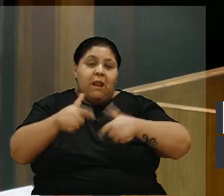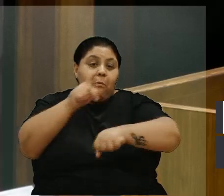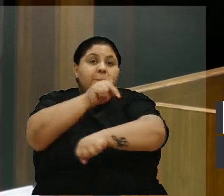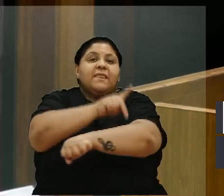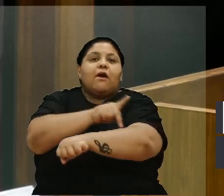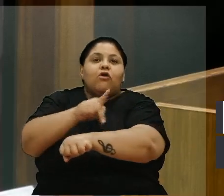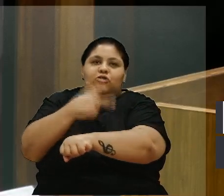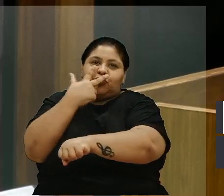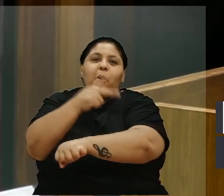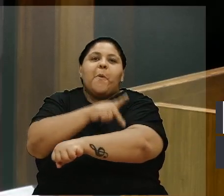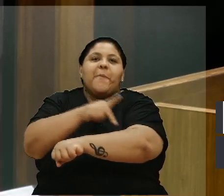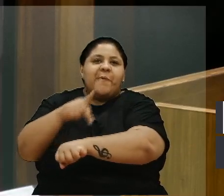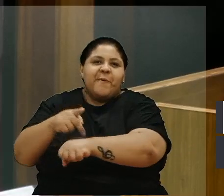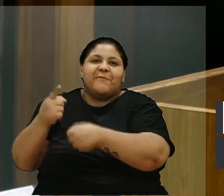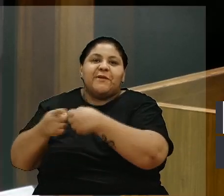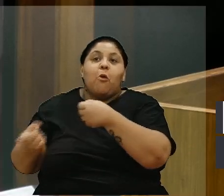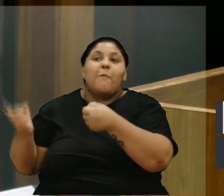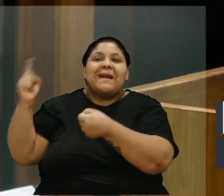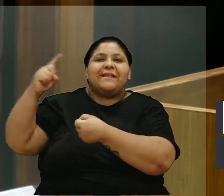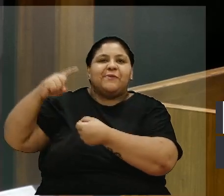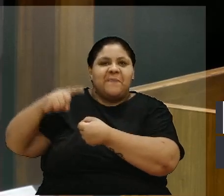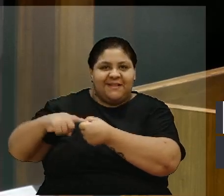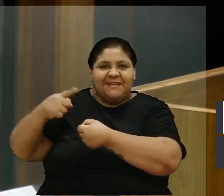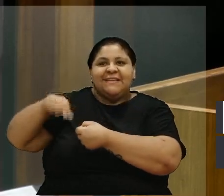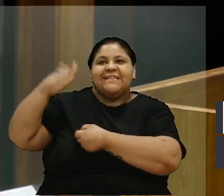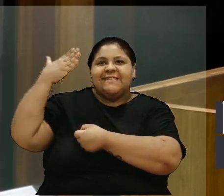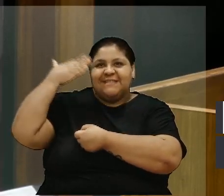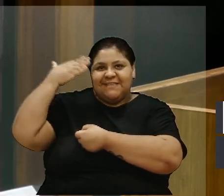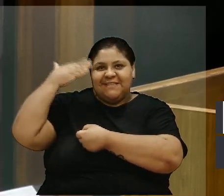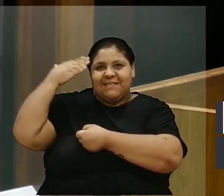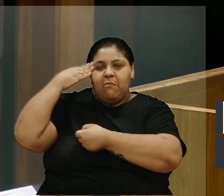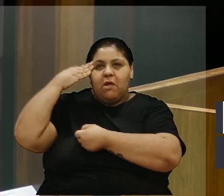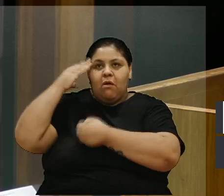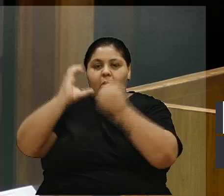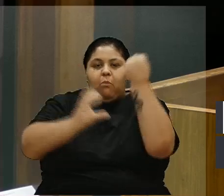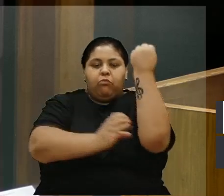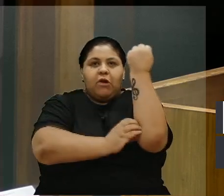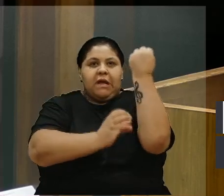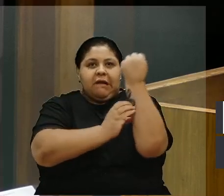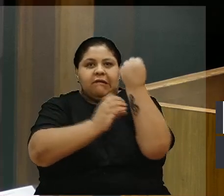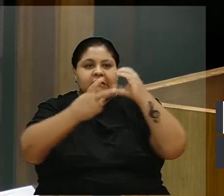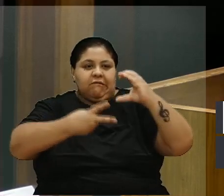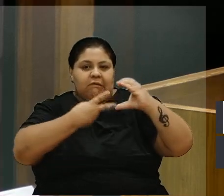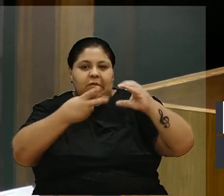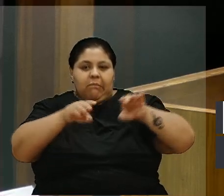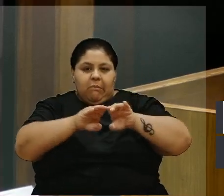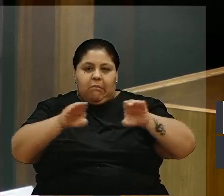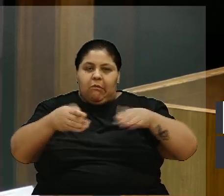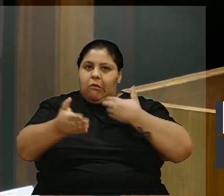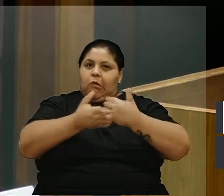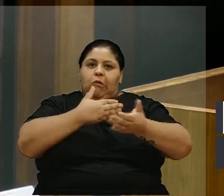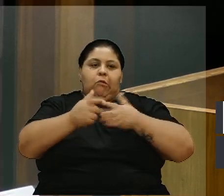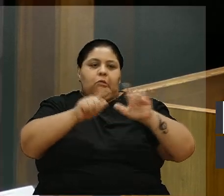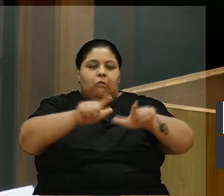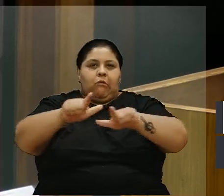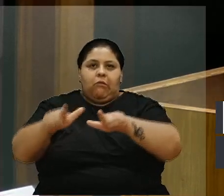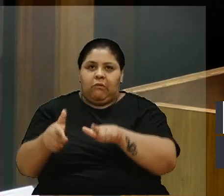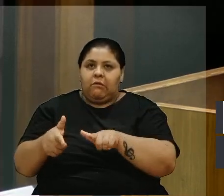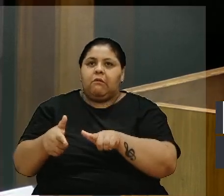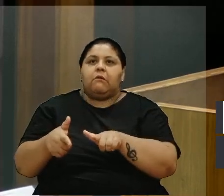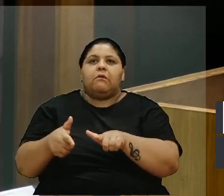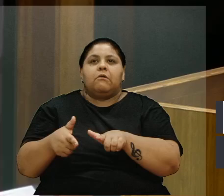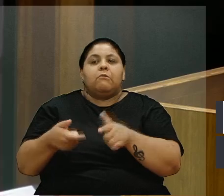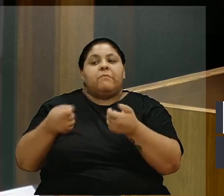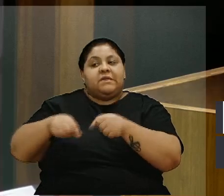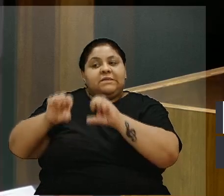pedagógica, porque é uma retomada, né? A gente sabe da burocracia aqui na Câmara, na mesa, em qualquer lugar do que é público, então há de se